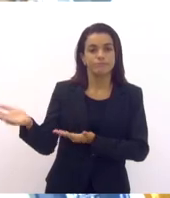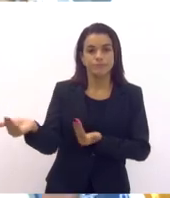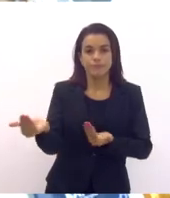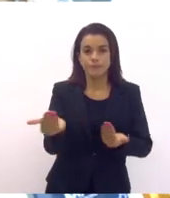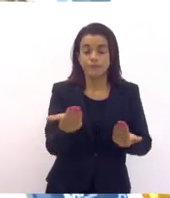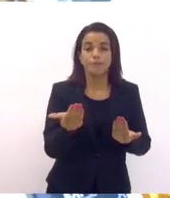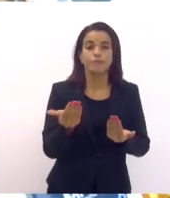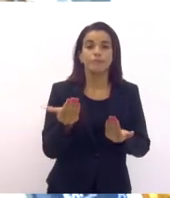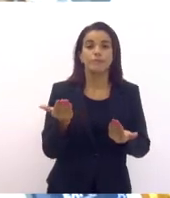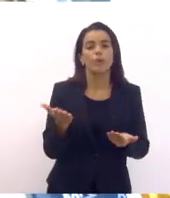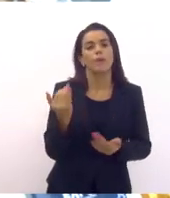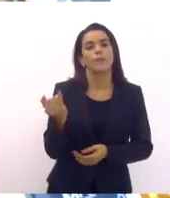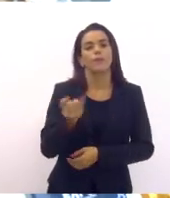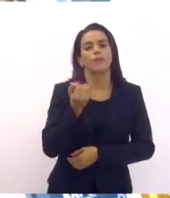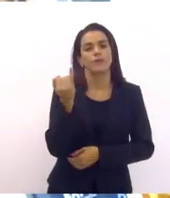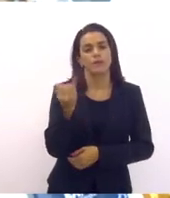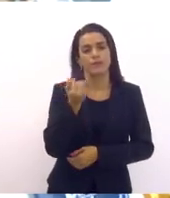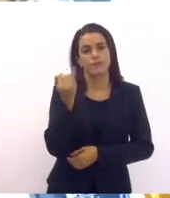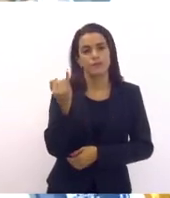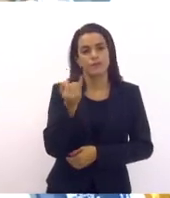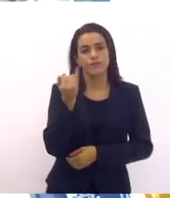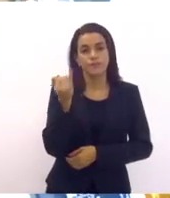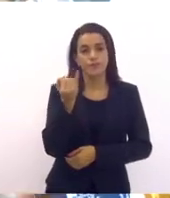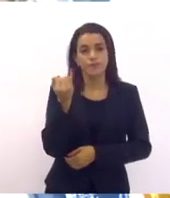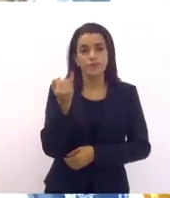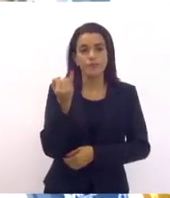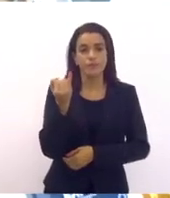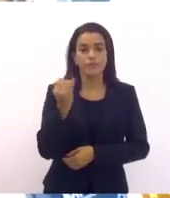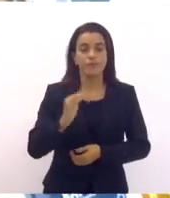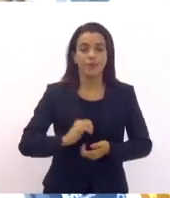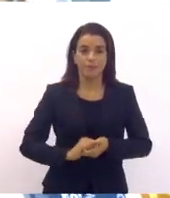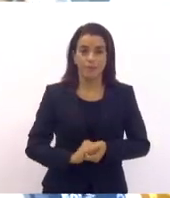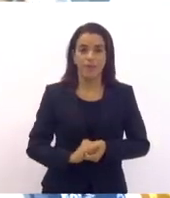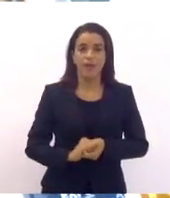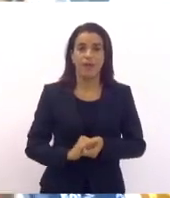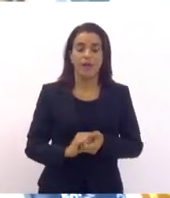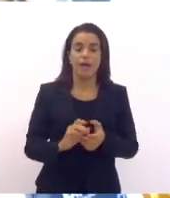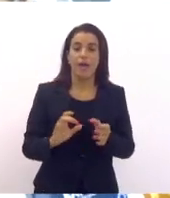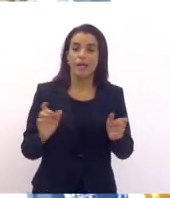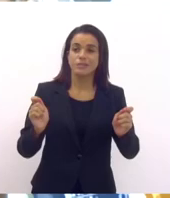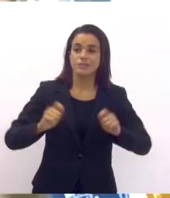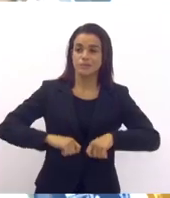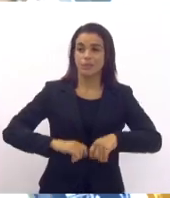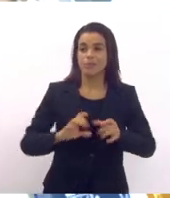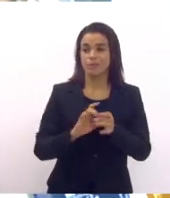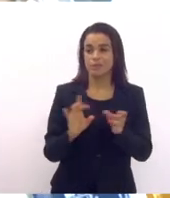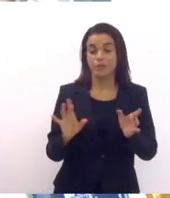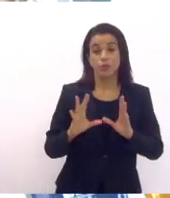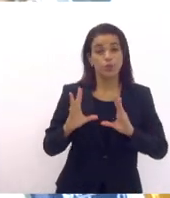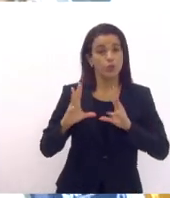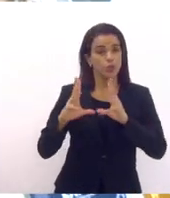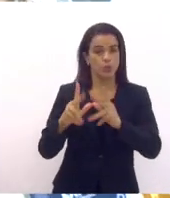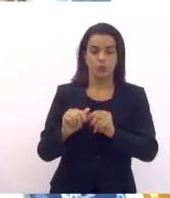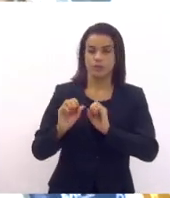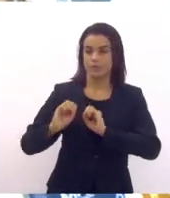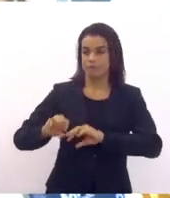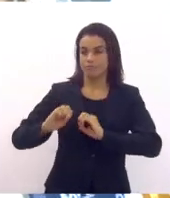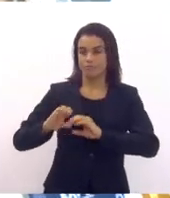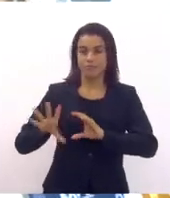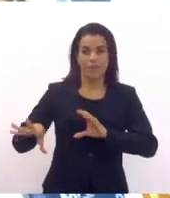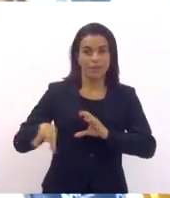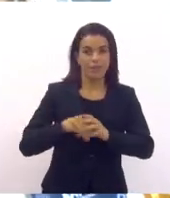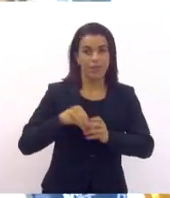Então isso é muito importante então eu tô colocando pessoalmente a minha disponibilidade e a de todos os educadores dentro da minha